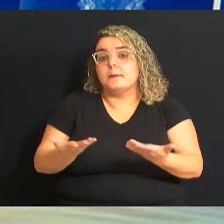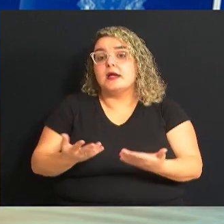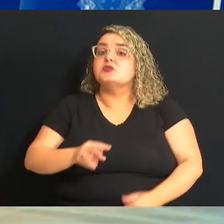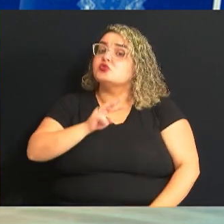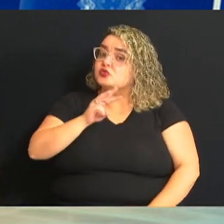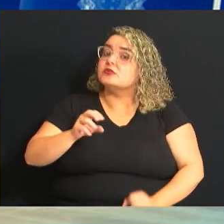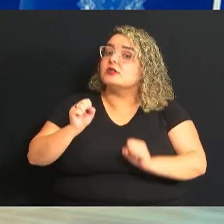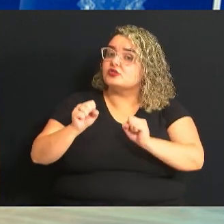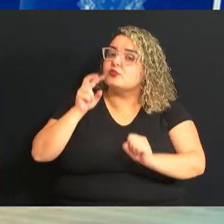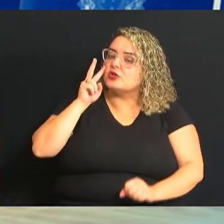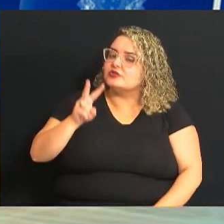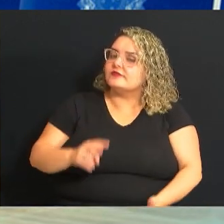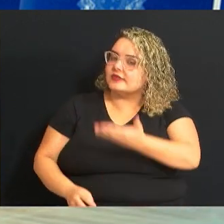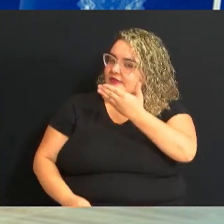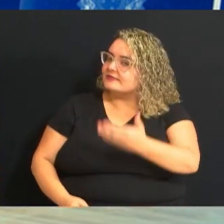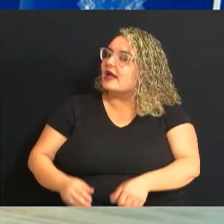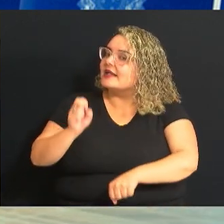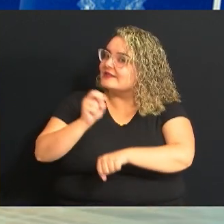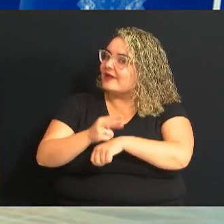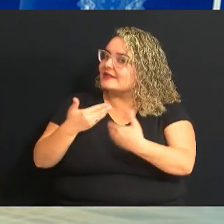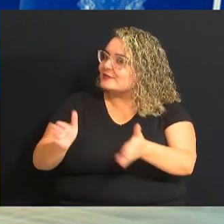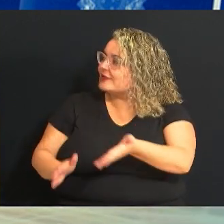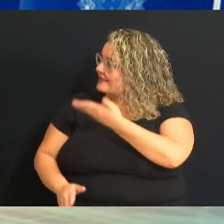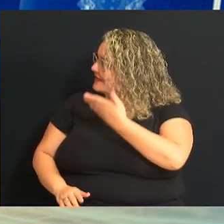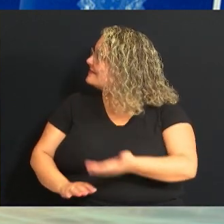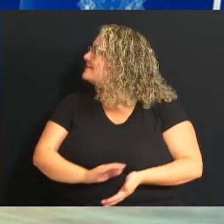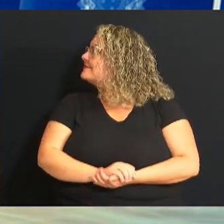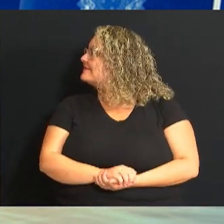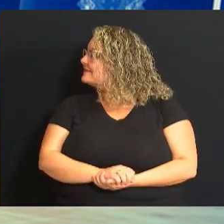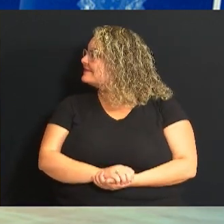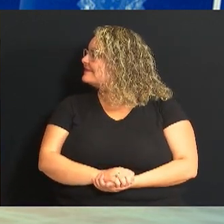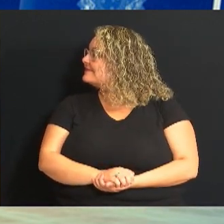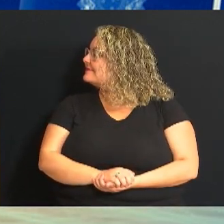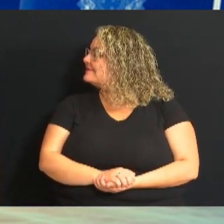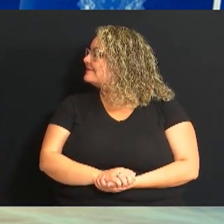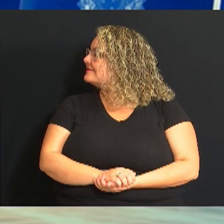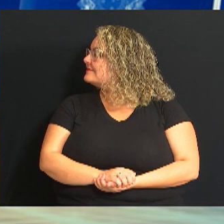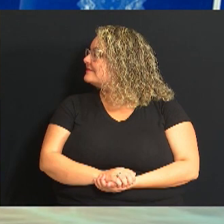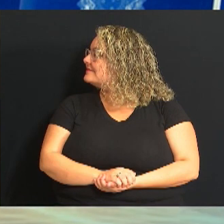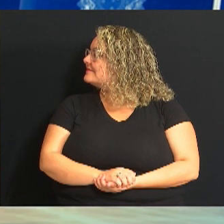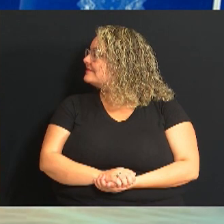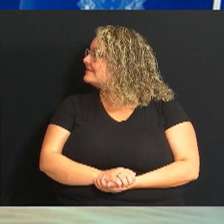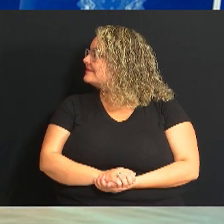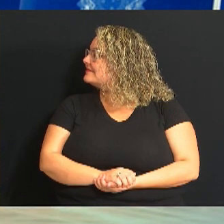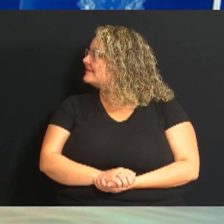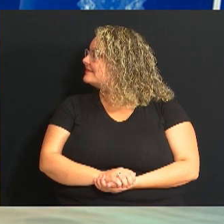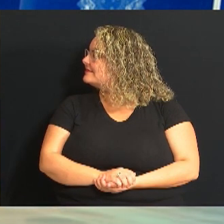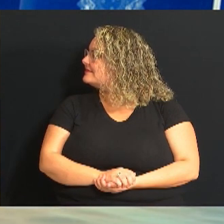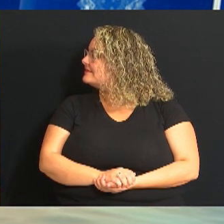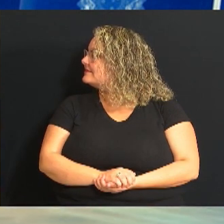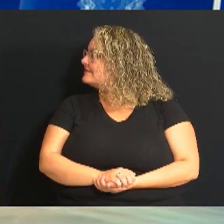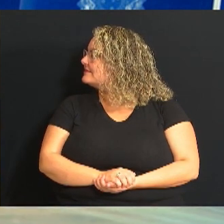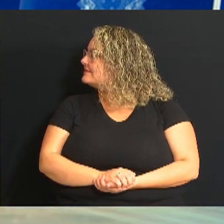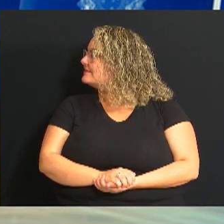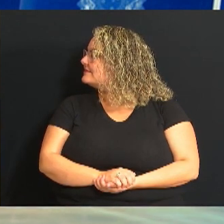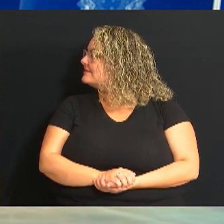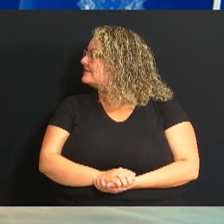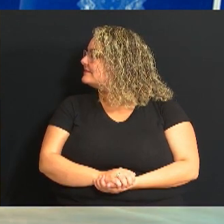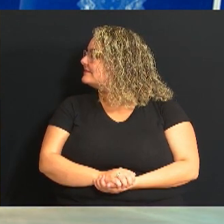em Saúde, por todas essas informações. Então, há este alerta para a baixa procura pelas doses de reforço